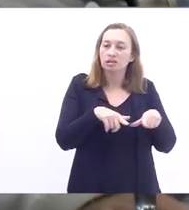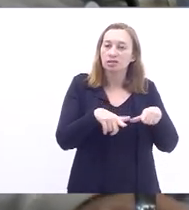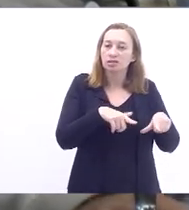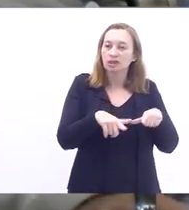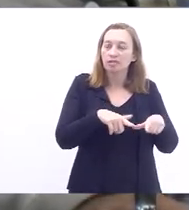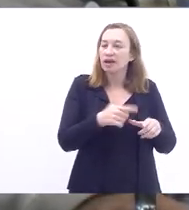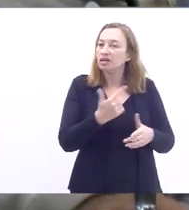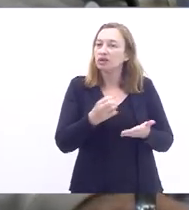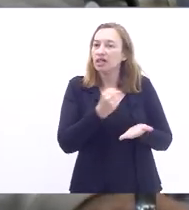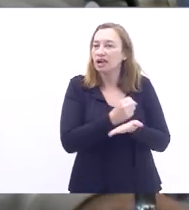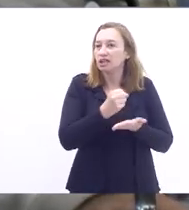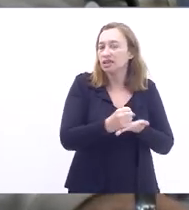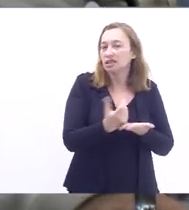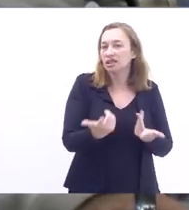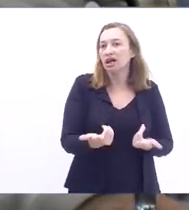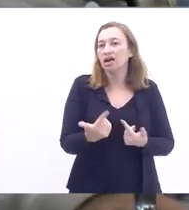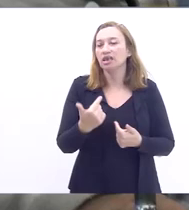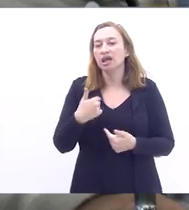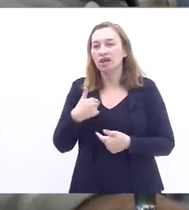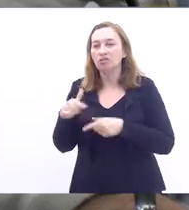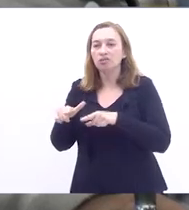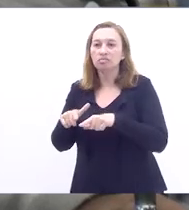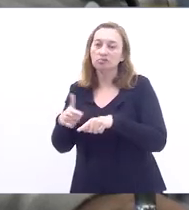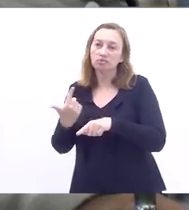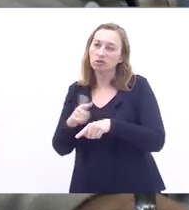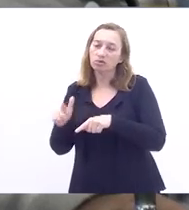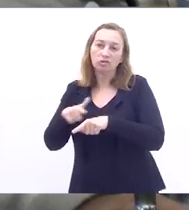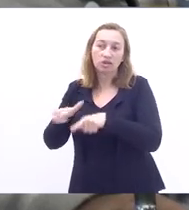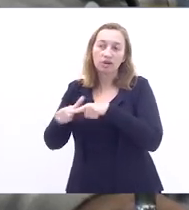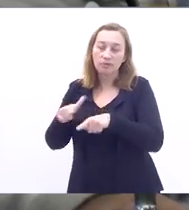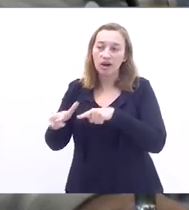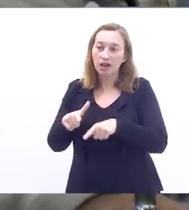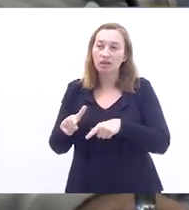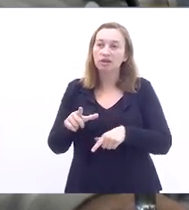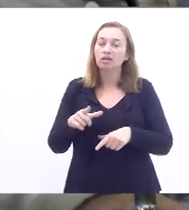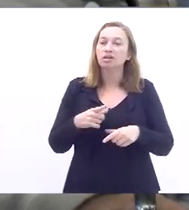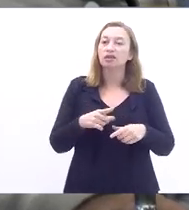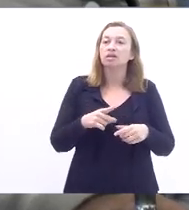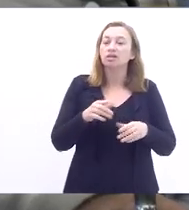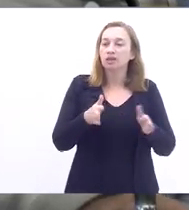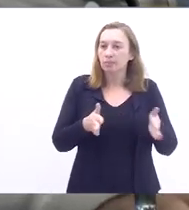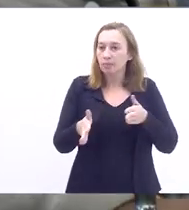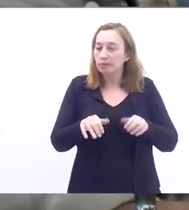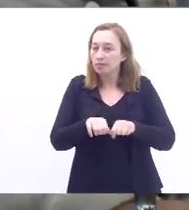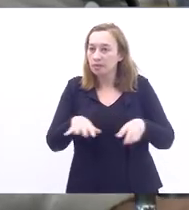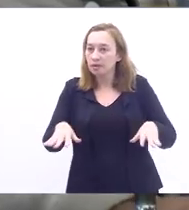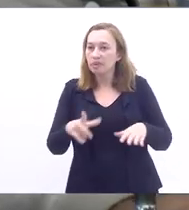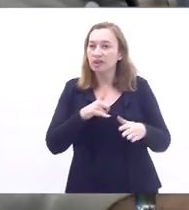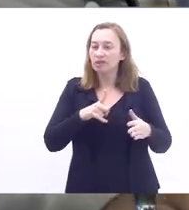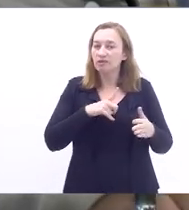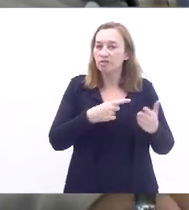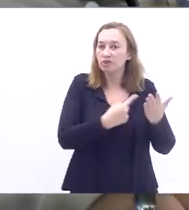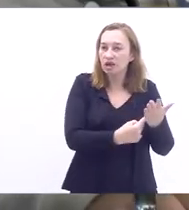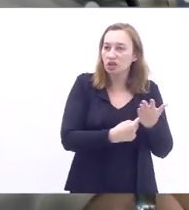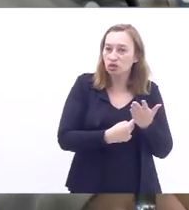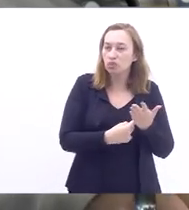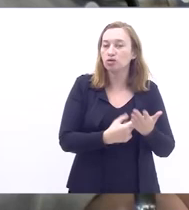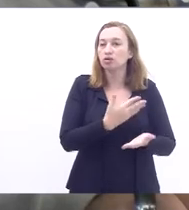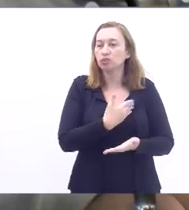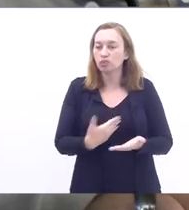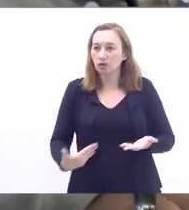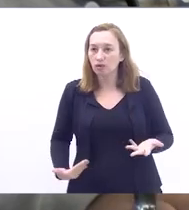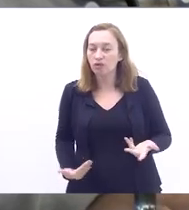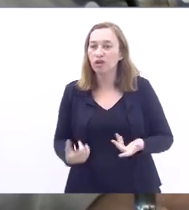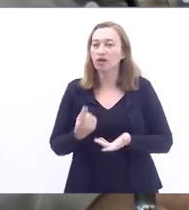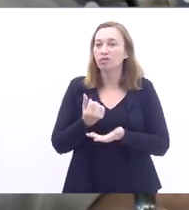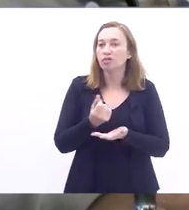lance aí e por exemplo a gente teve na minha muitos auxílios né que a gente conseguiu é através dos conselhos da